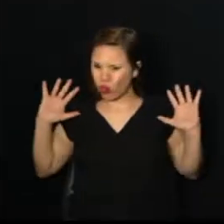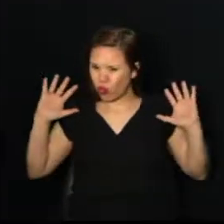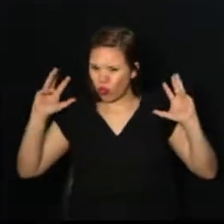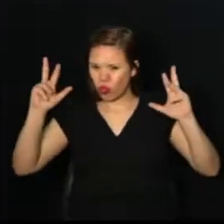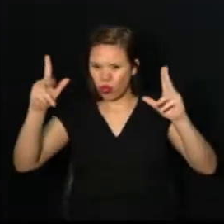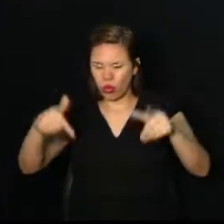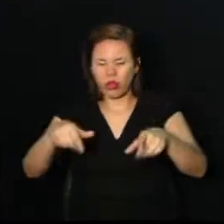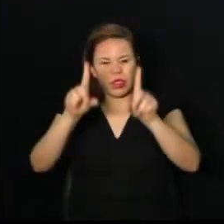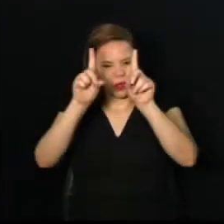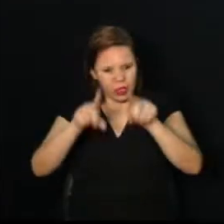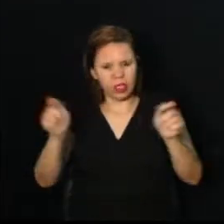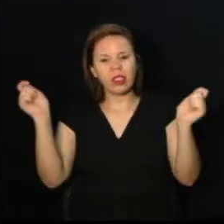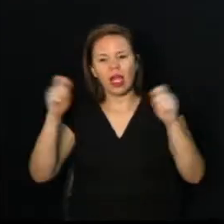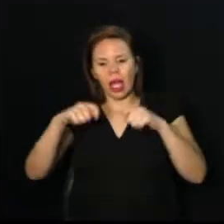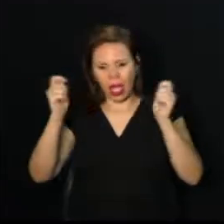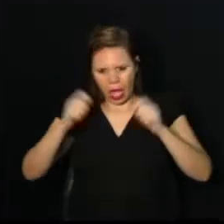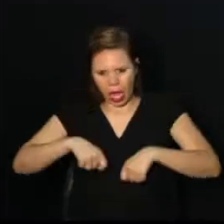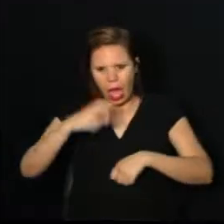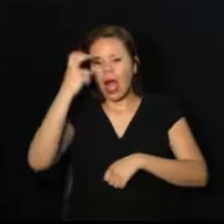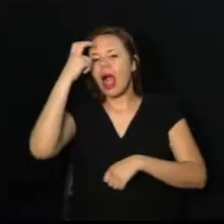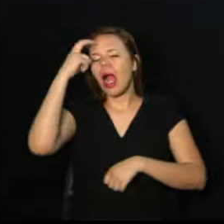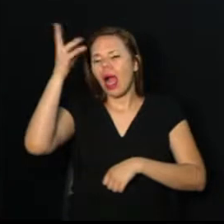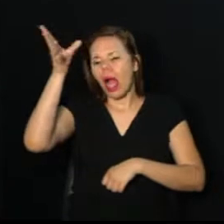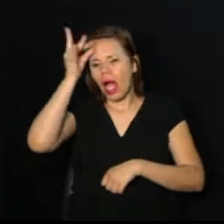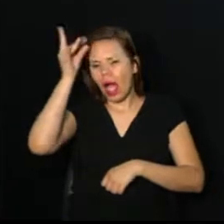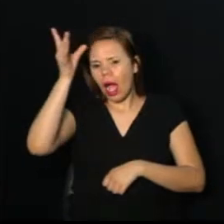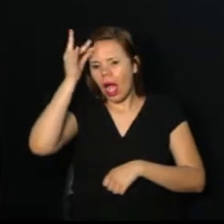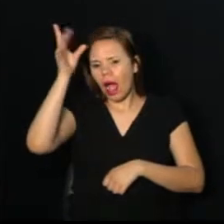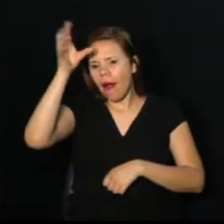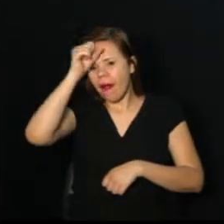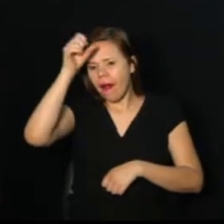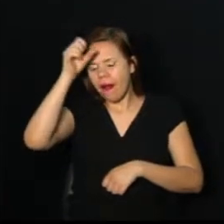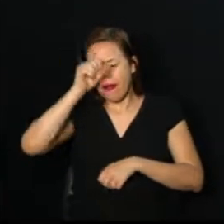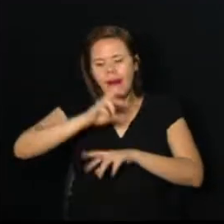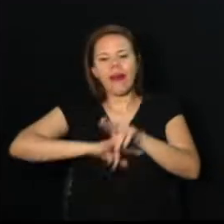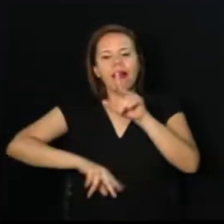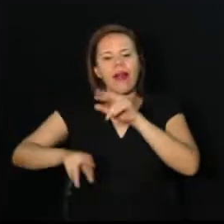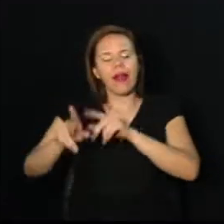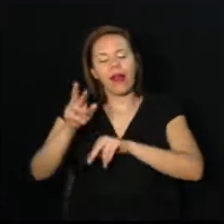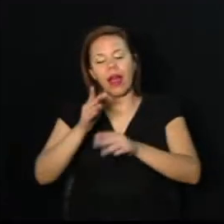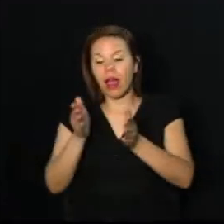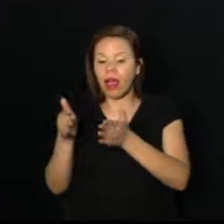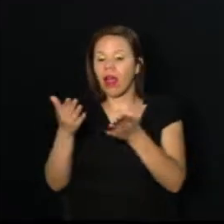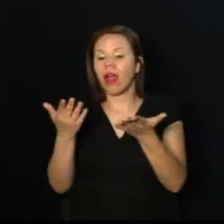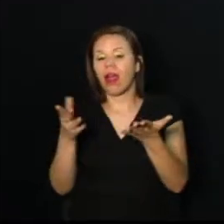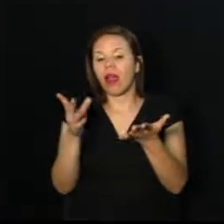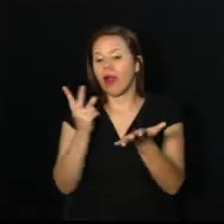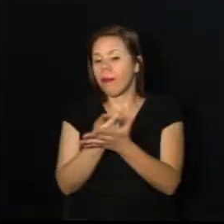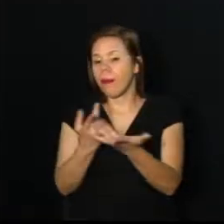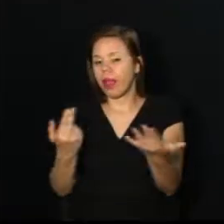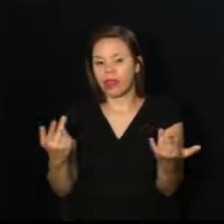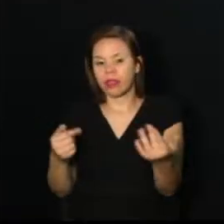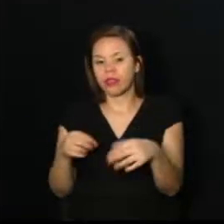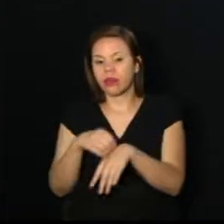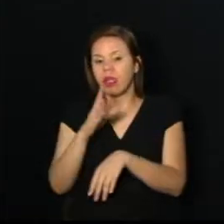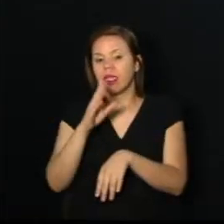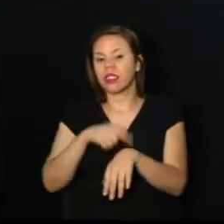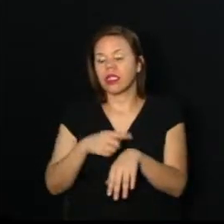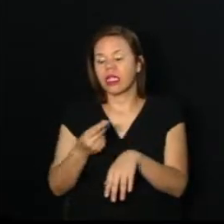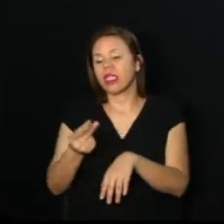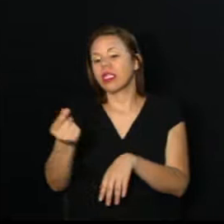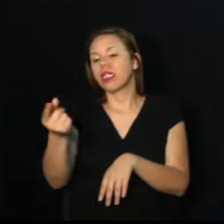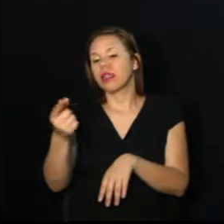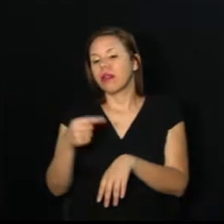são capazes de aprender. Por caminhos iguais ou diferentes, ou levando mais tempo ou